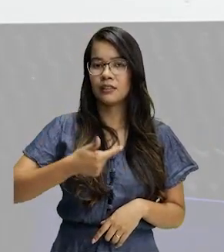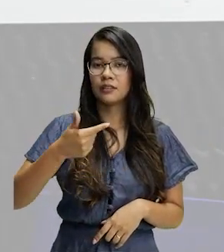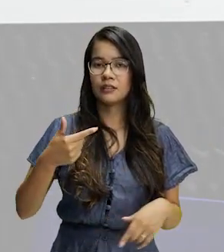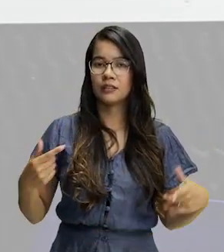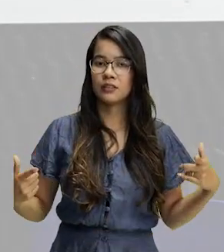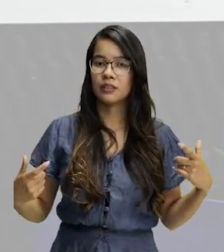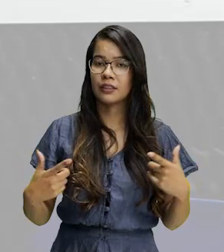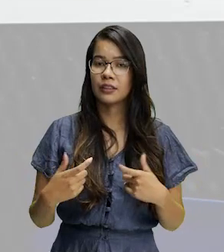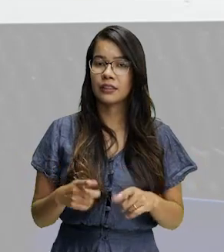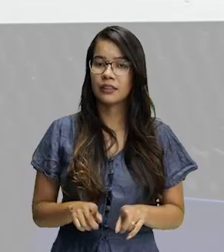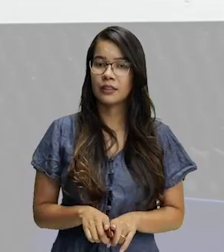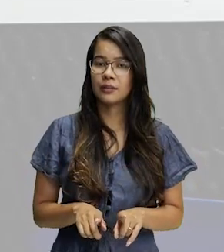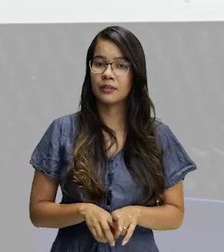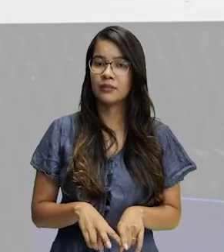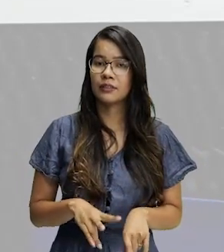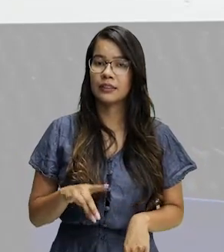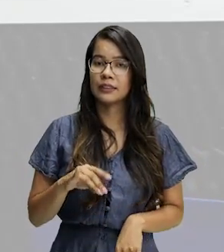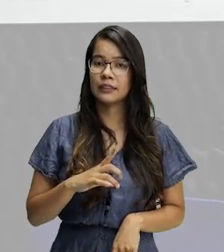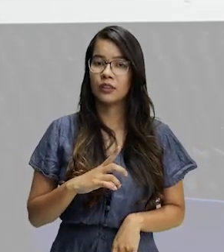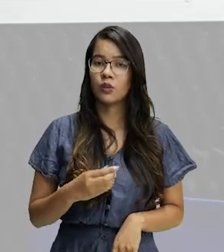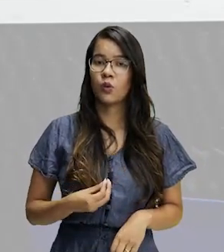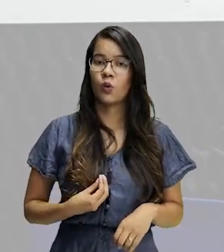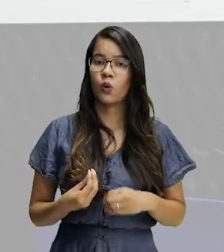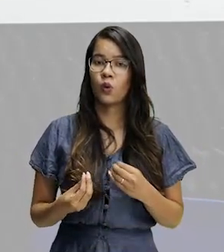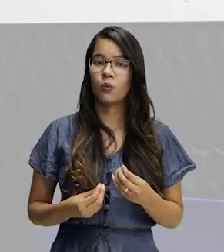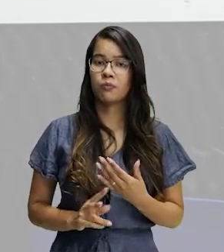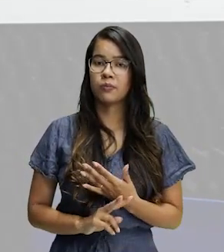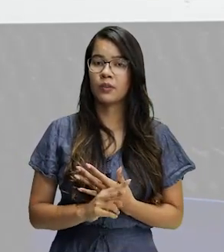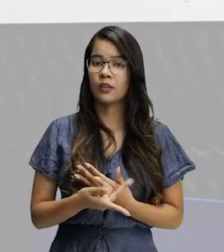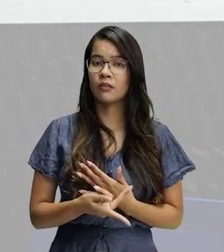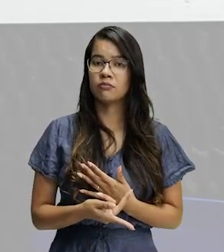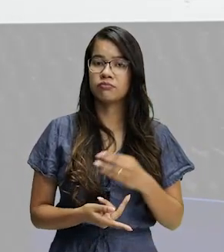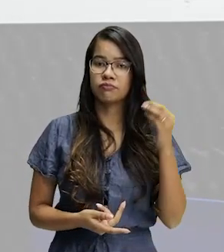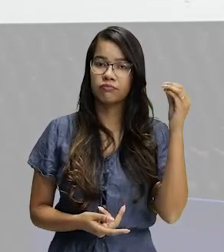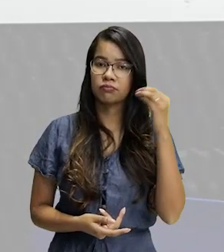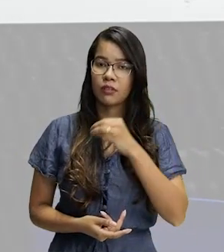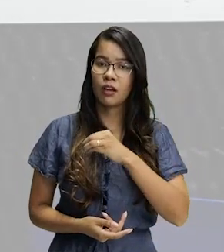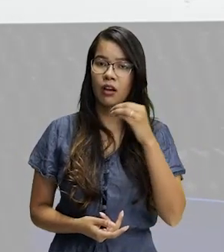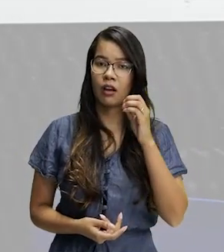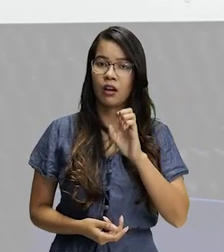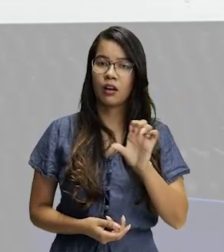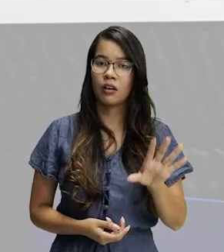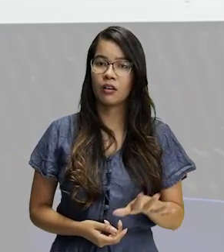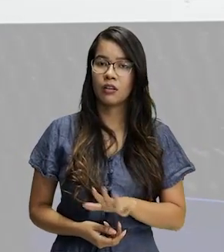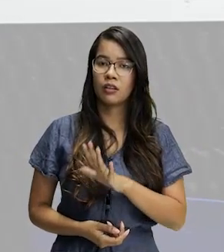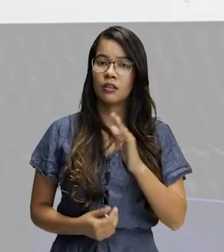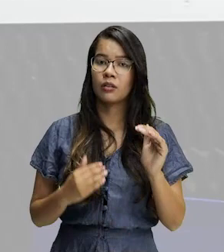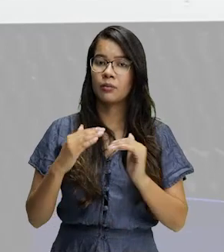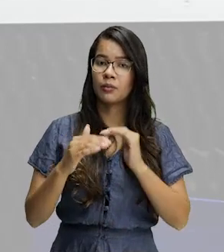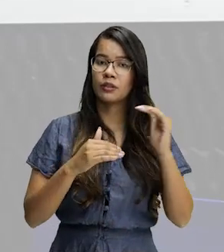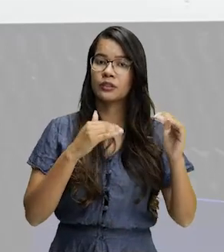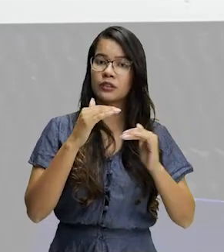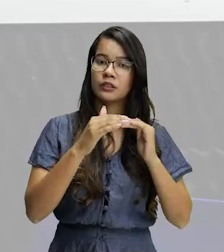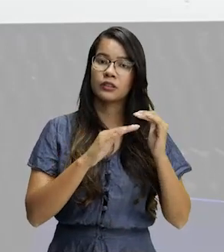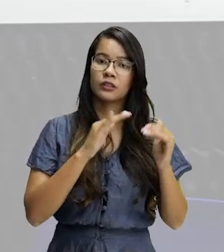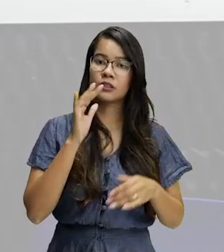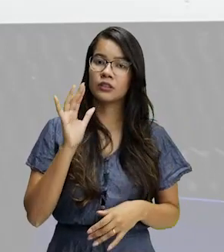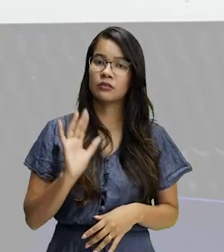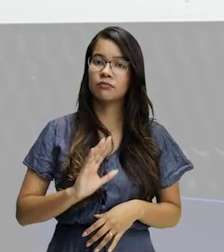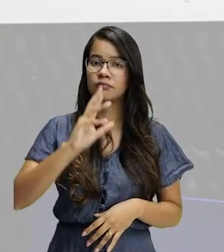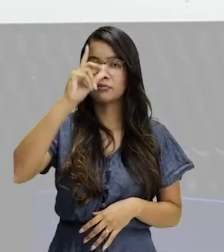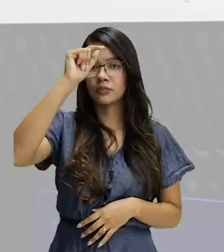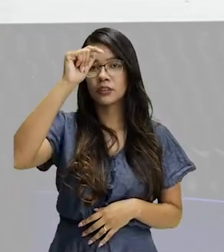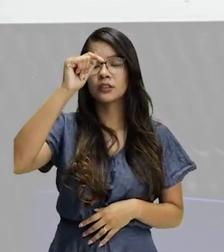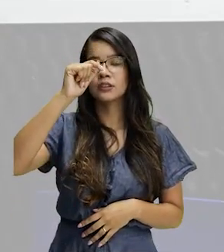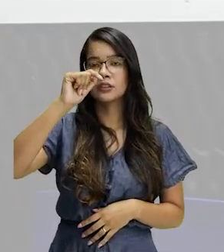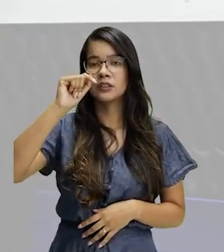Guerra que também terá como resultado, pelo próprio enfraquecimento europeu, o processo de aceleração